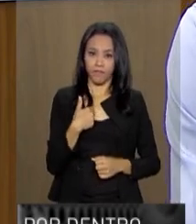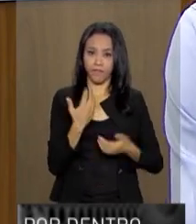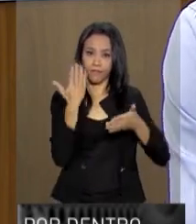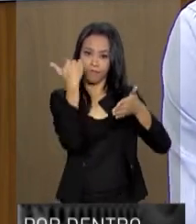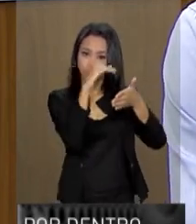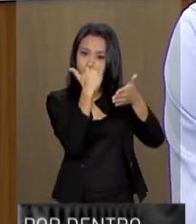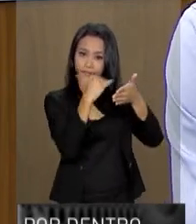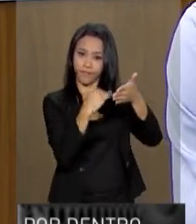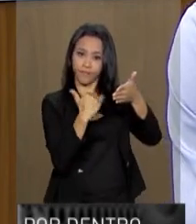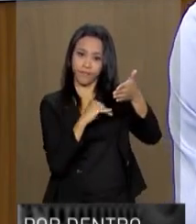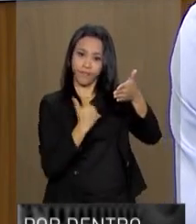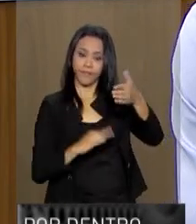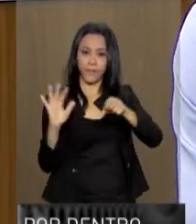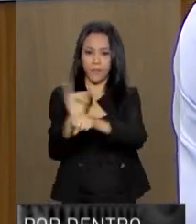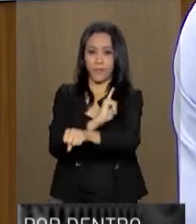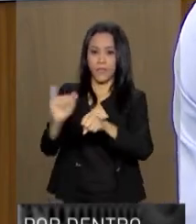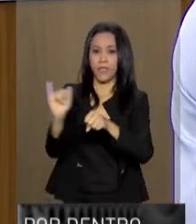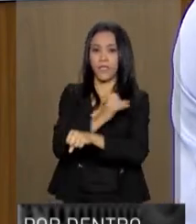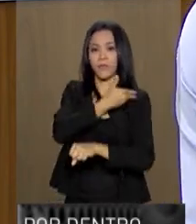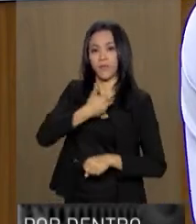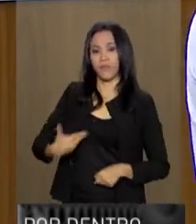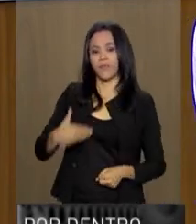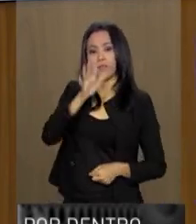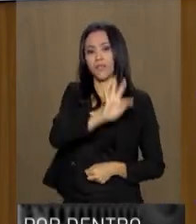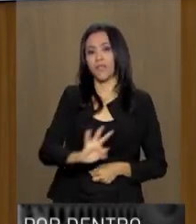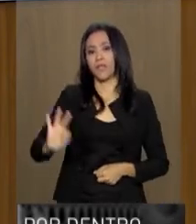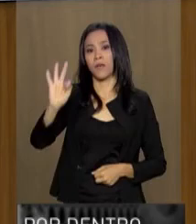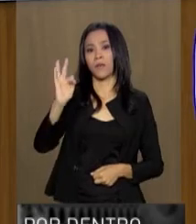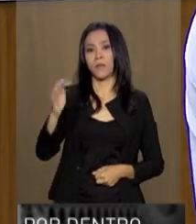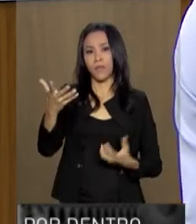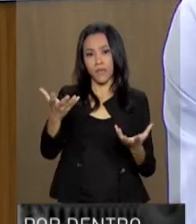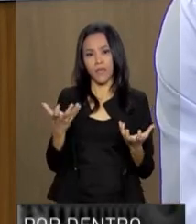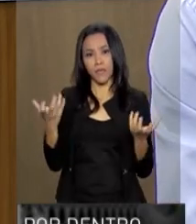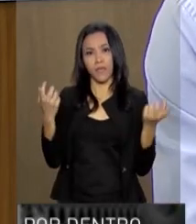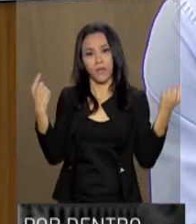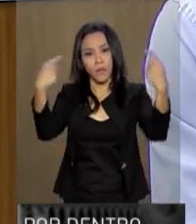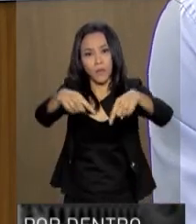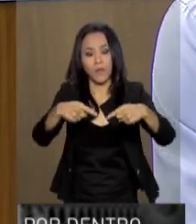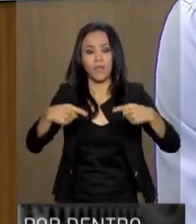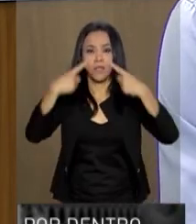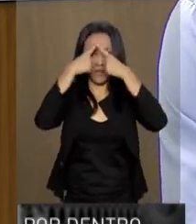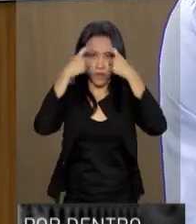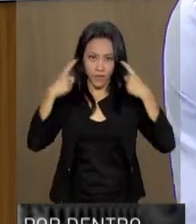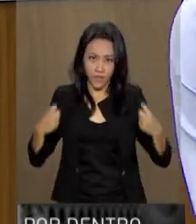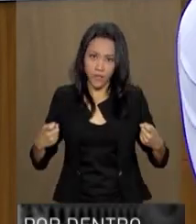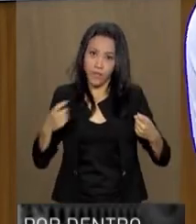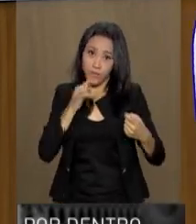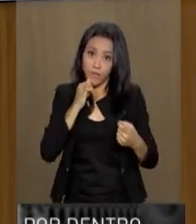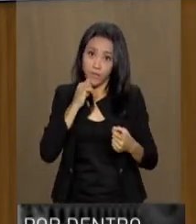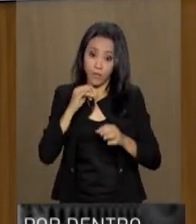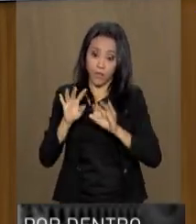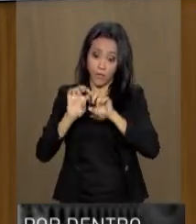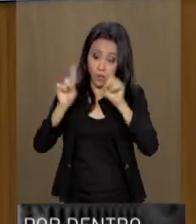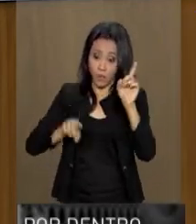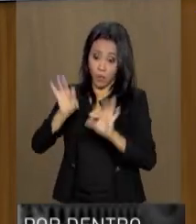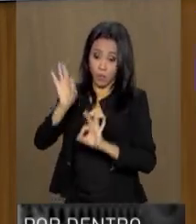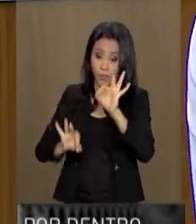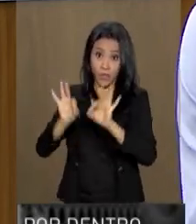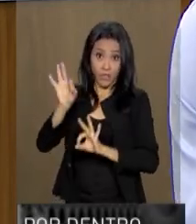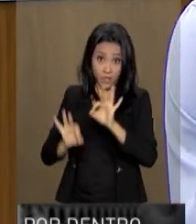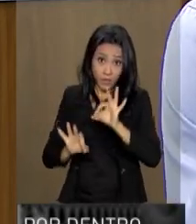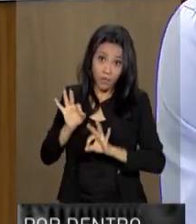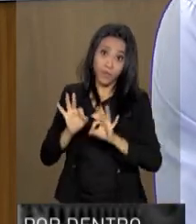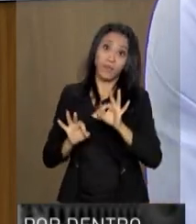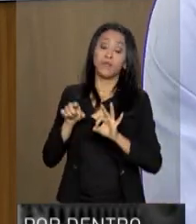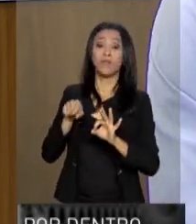do governo federal que busca combater essa violência como plano juventude viva que integra o conjunto de ações do brasil